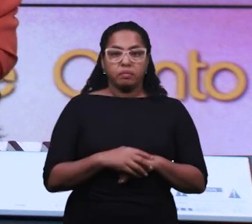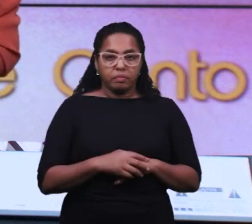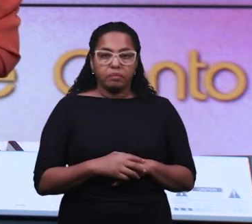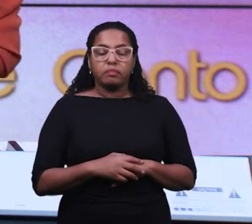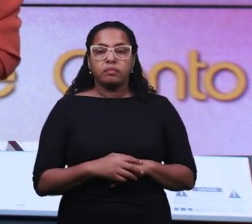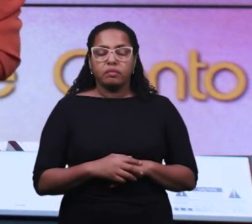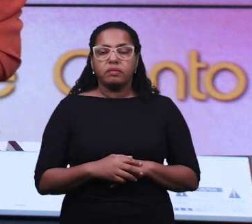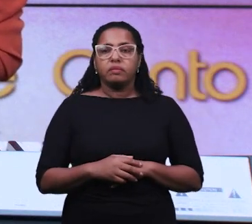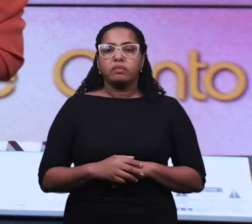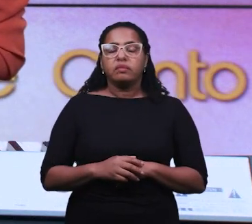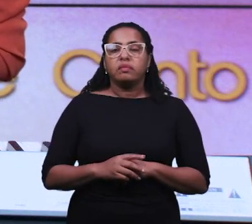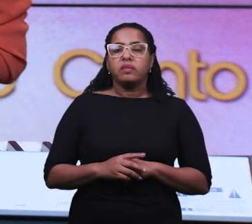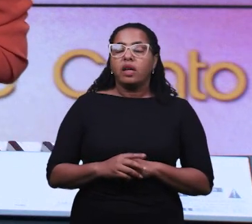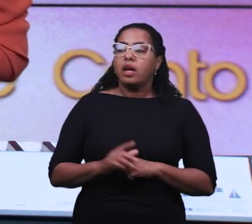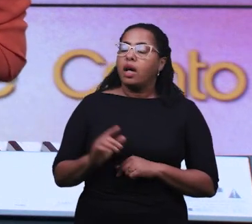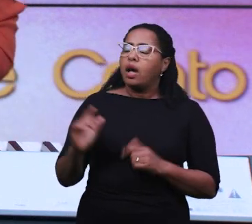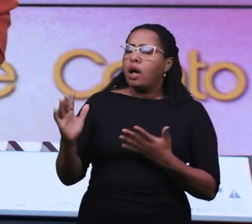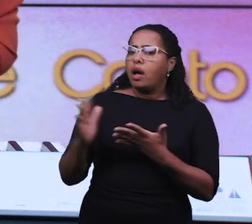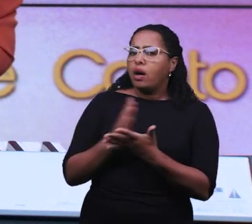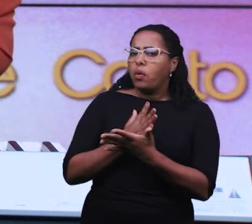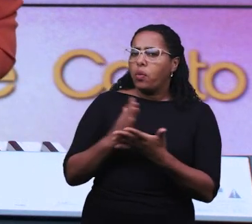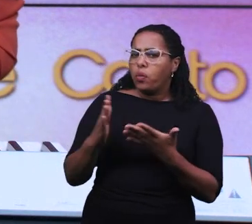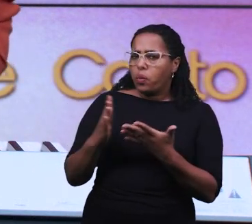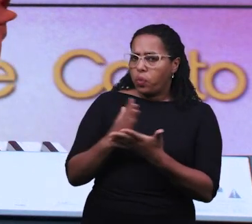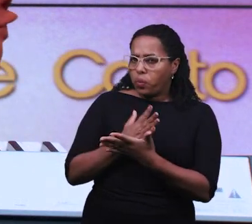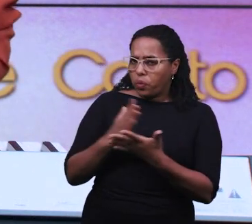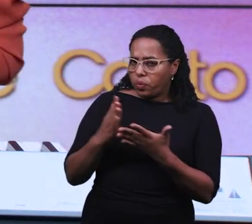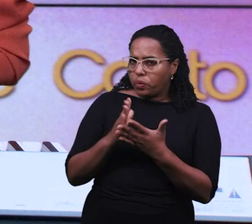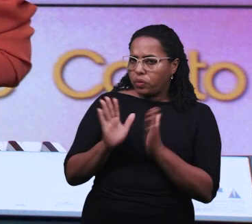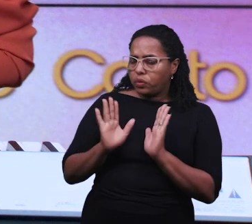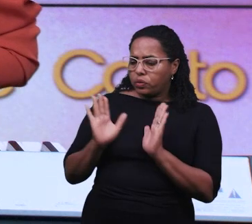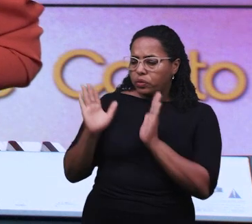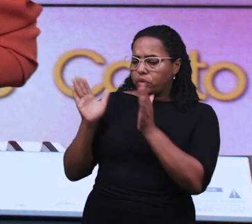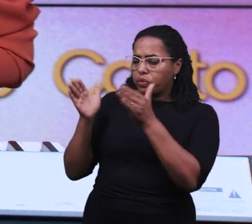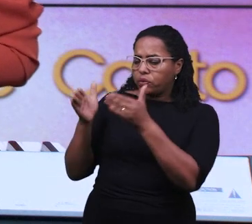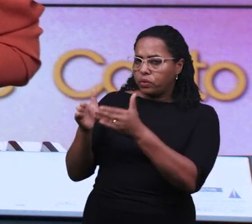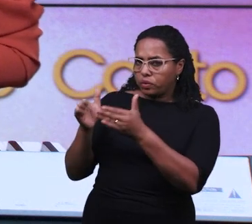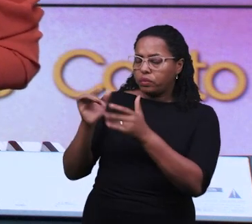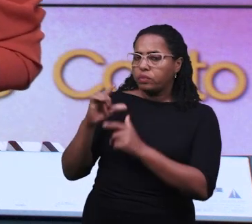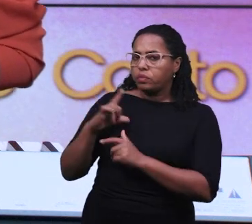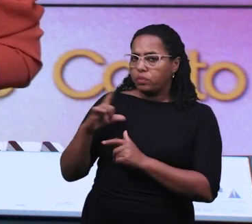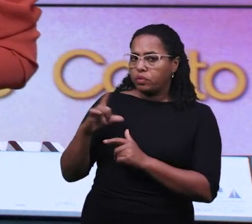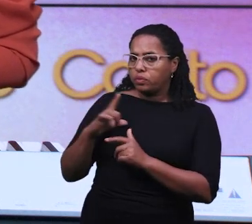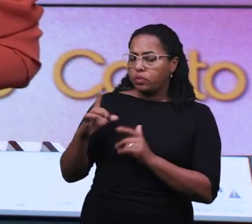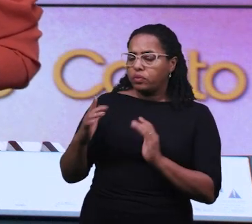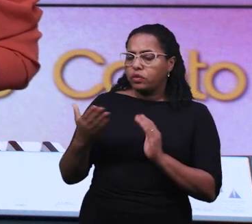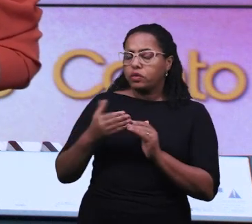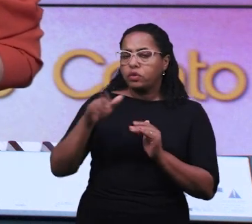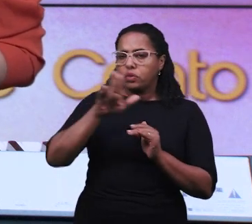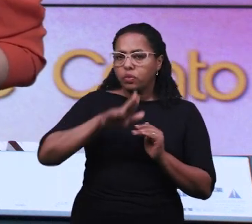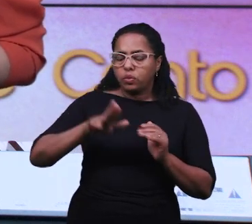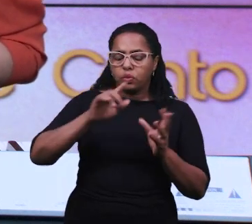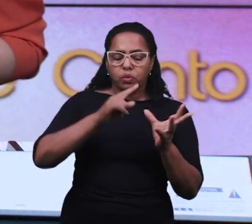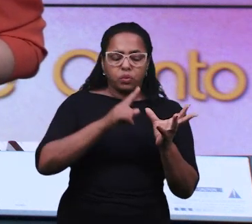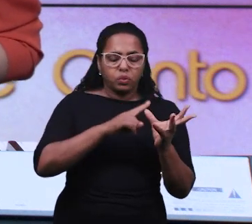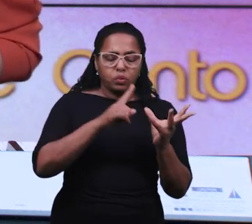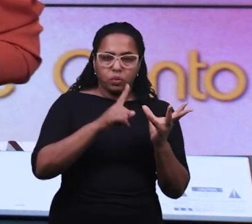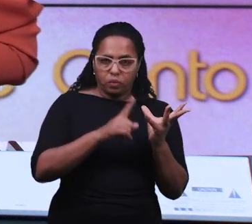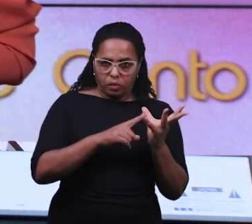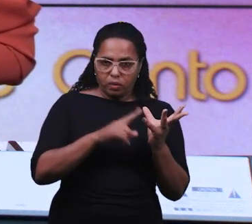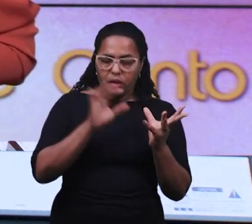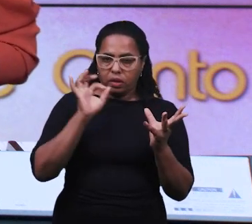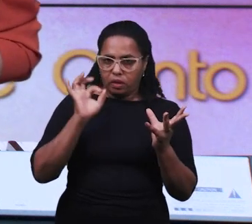nós vamos considerar algumas questões específicas quanto ao posicionamento das